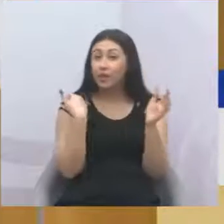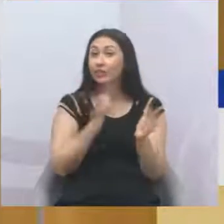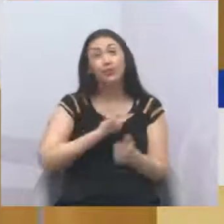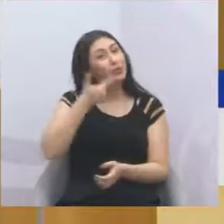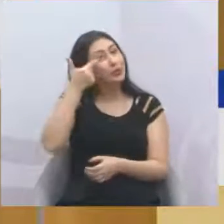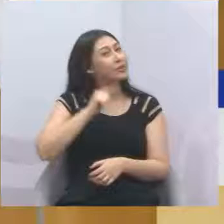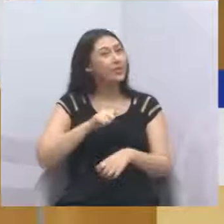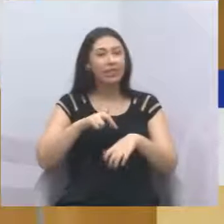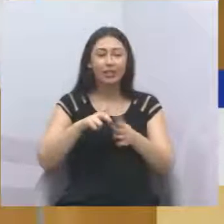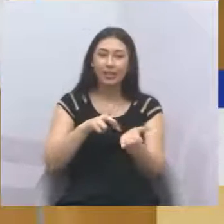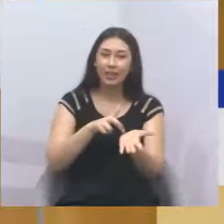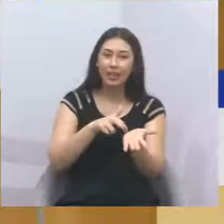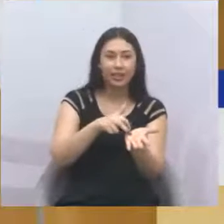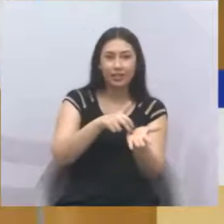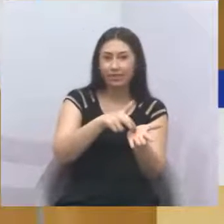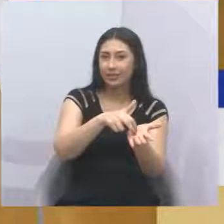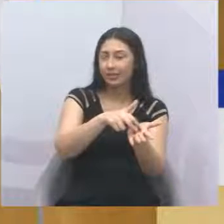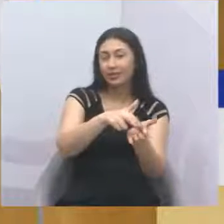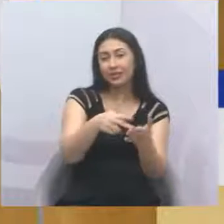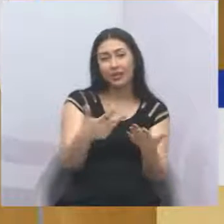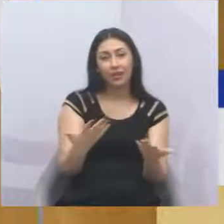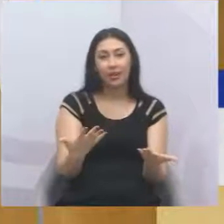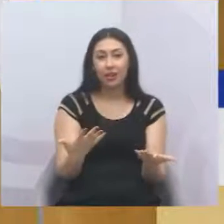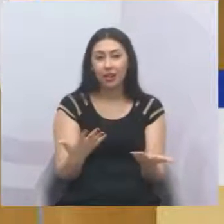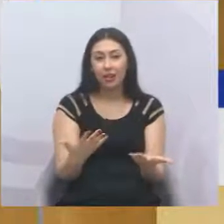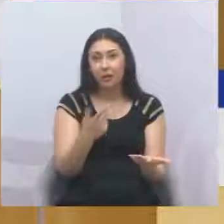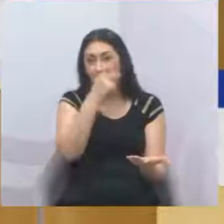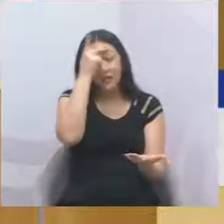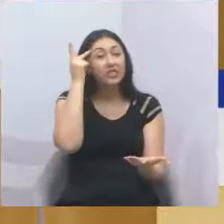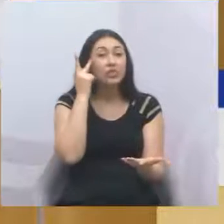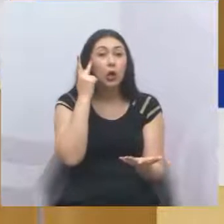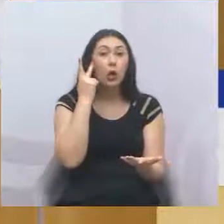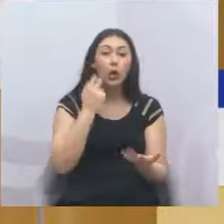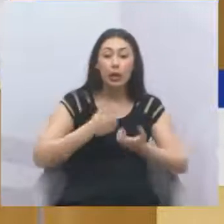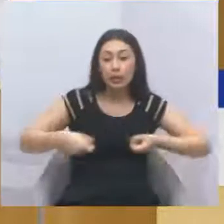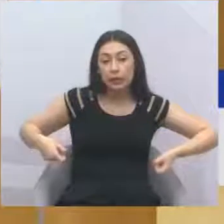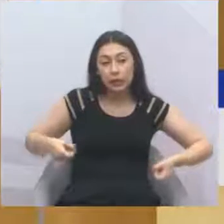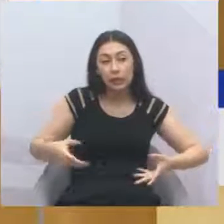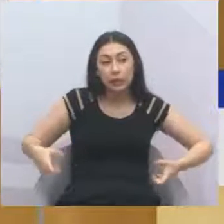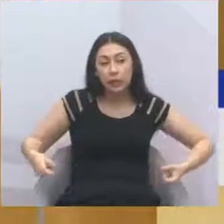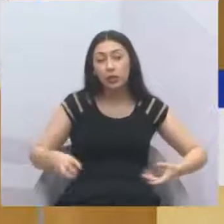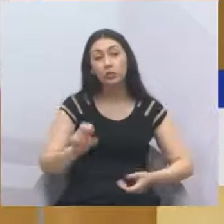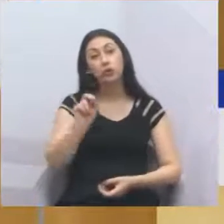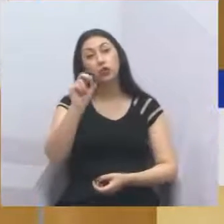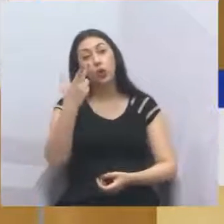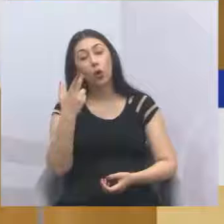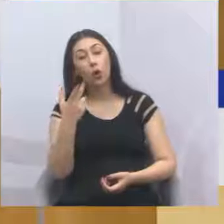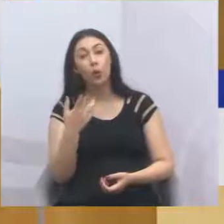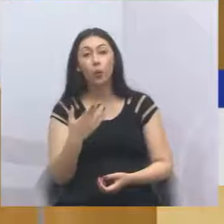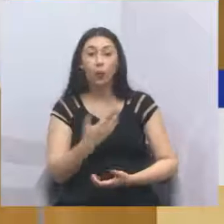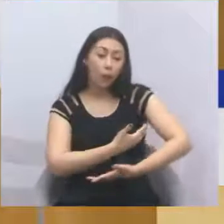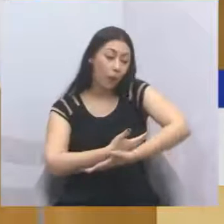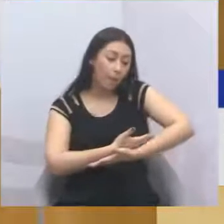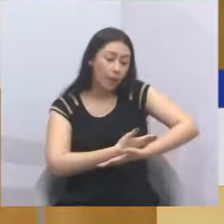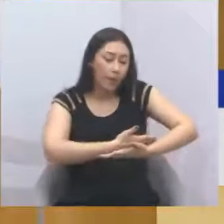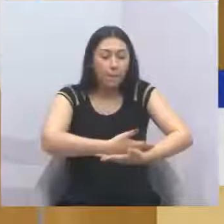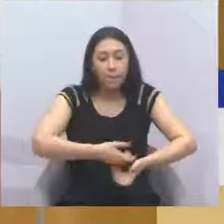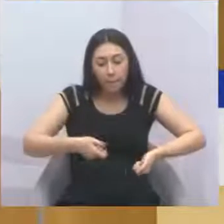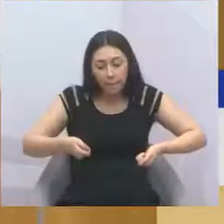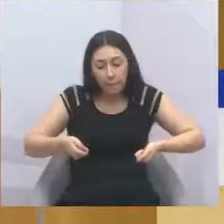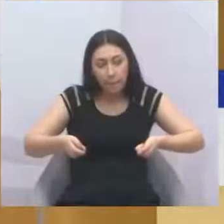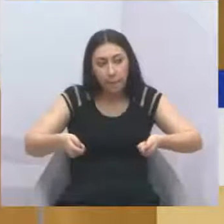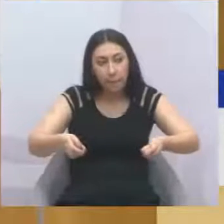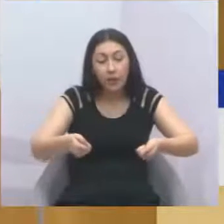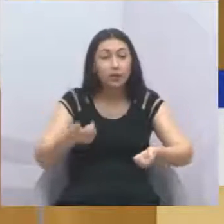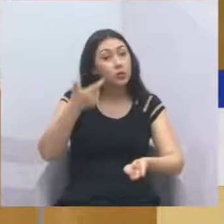de lá uma pessoa cadeirante ou uma mãe com carrinho de bebê, pelo tamanho da